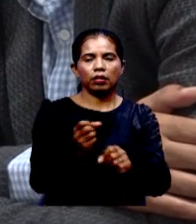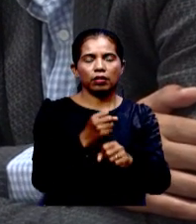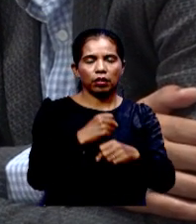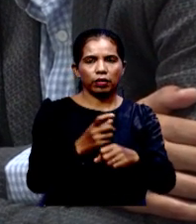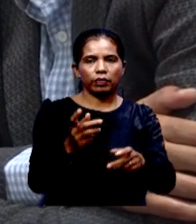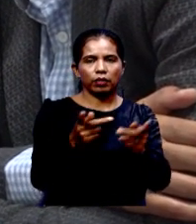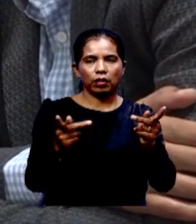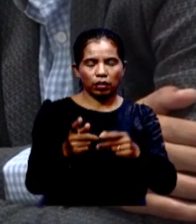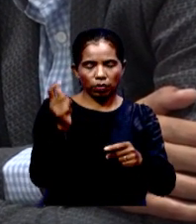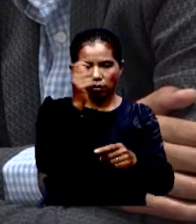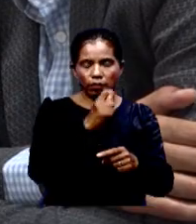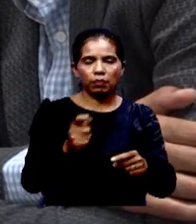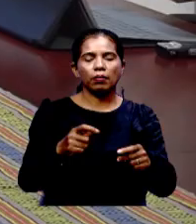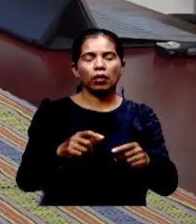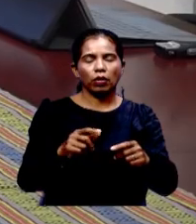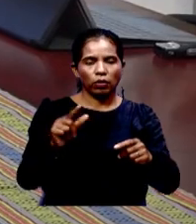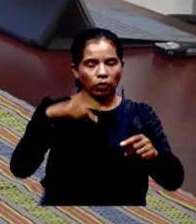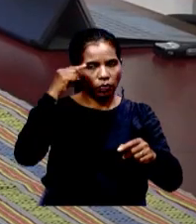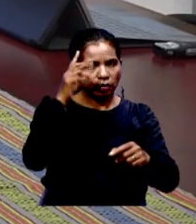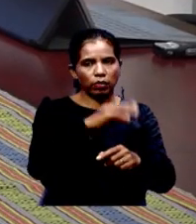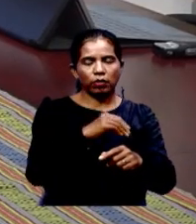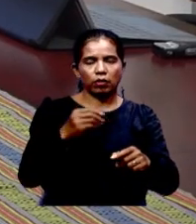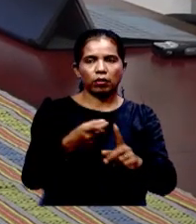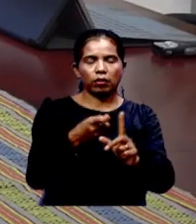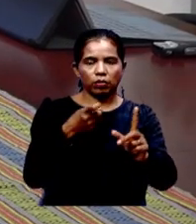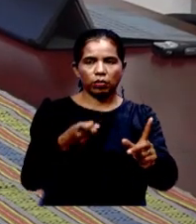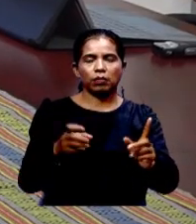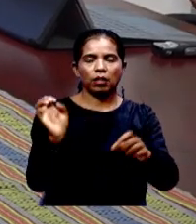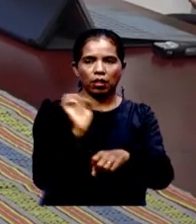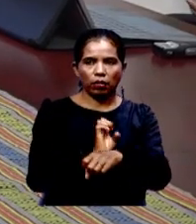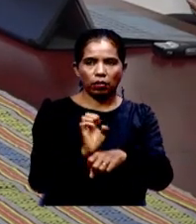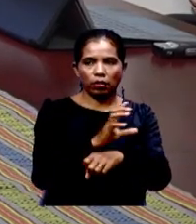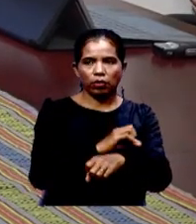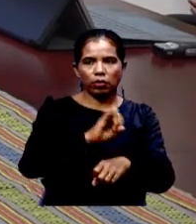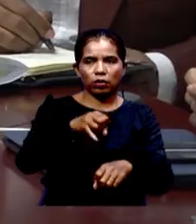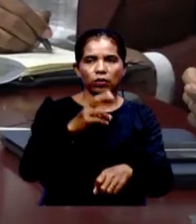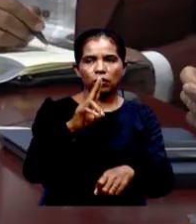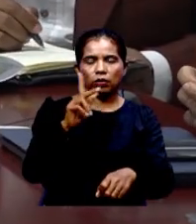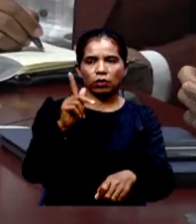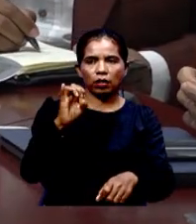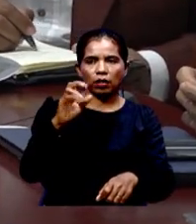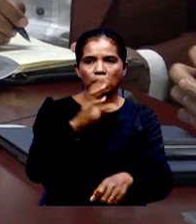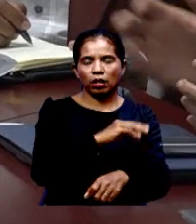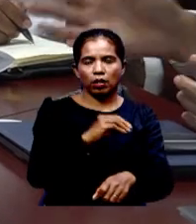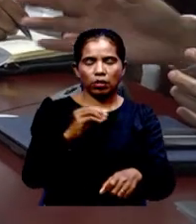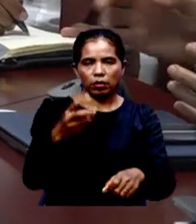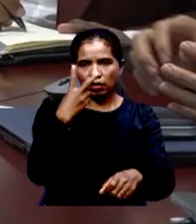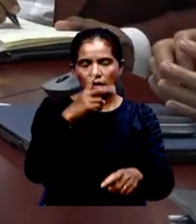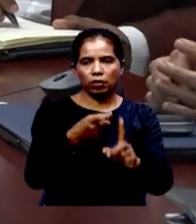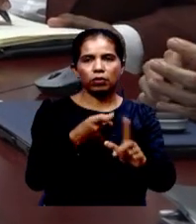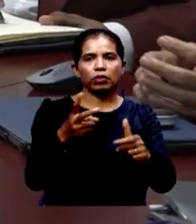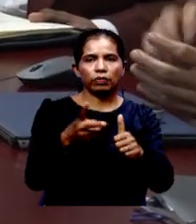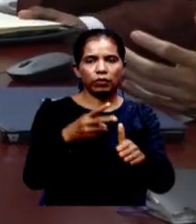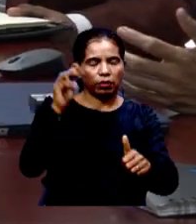turismo Niamba Governo, Lihusi, Ministro Coordenador Assunto Econômico, Joaquim Amaral, Nebe acompanha o